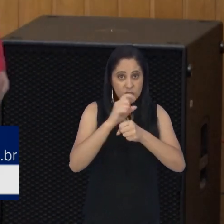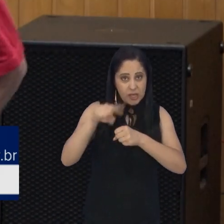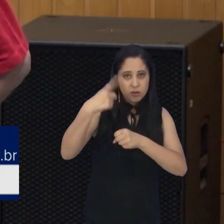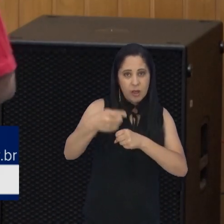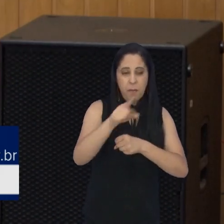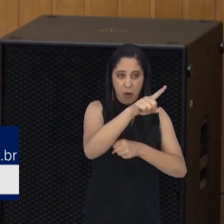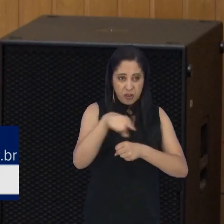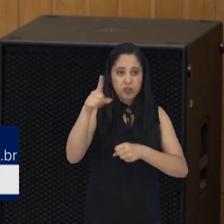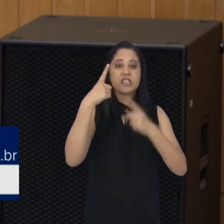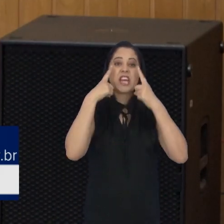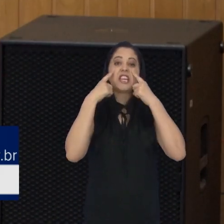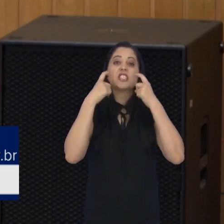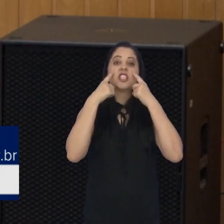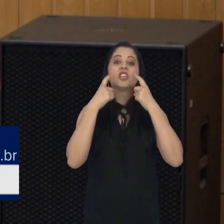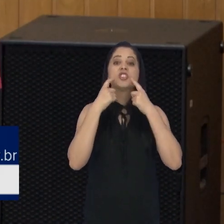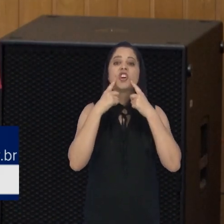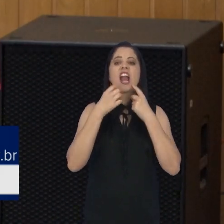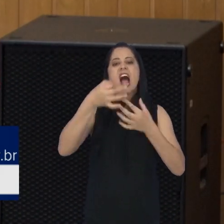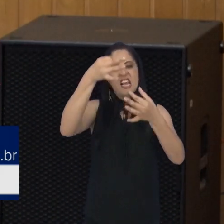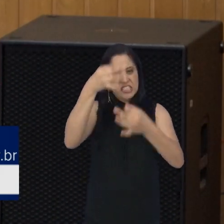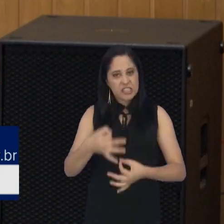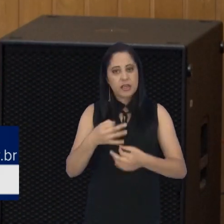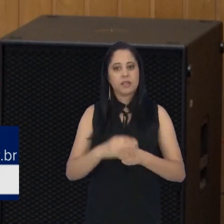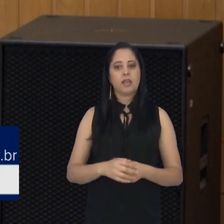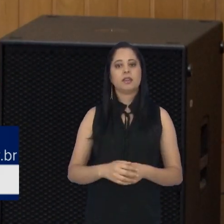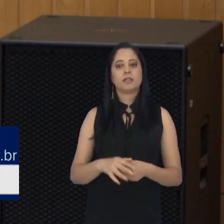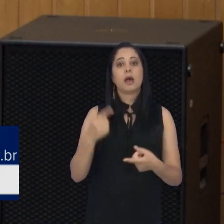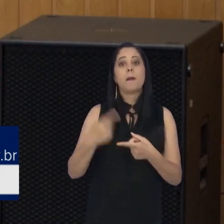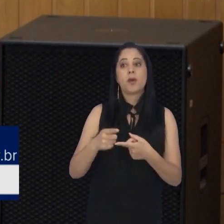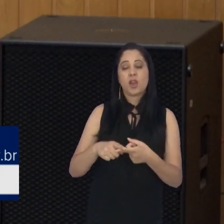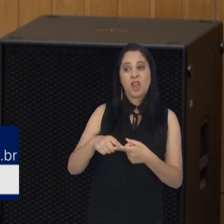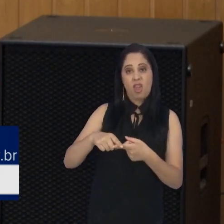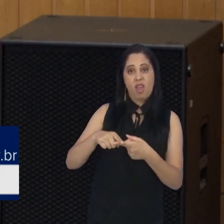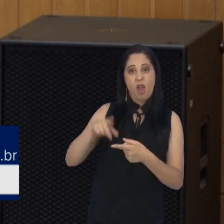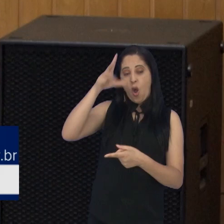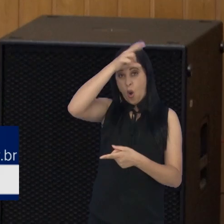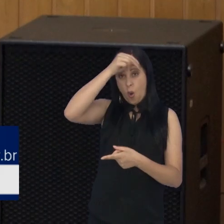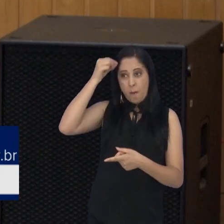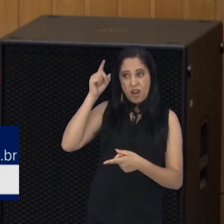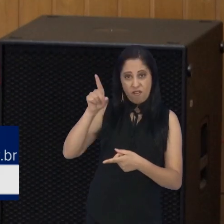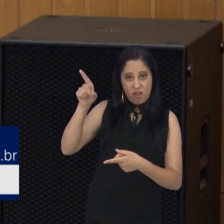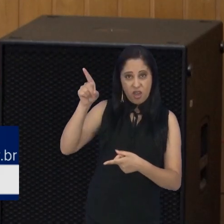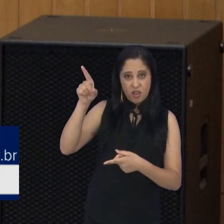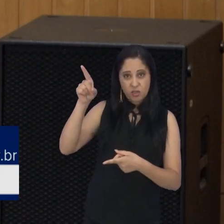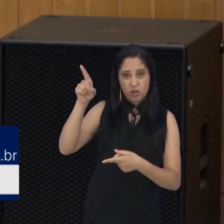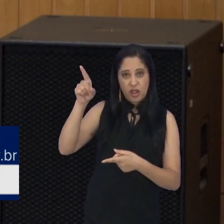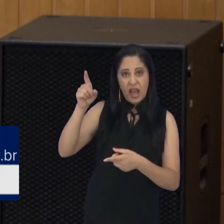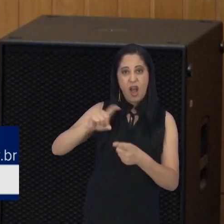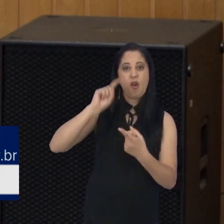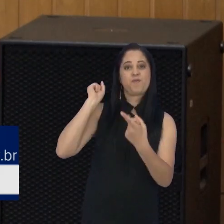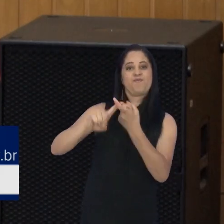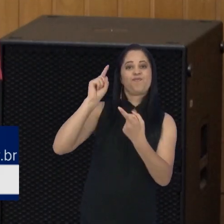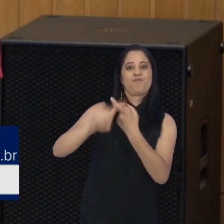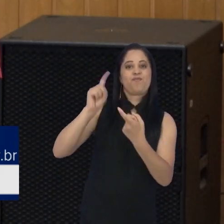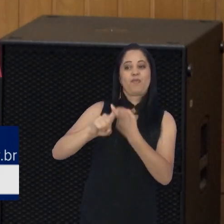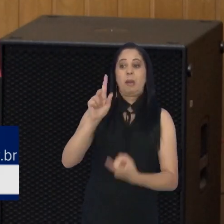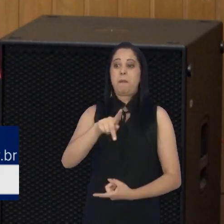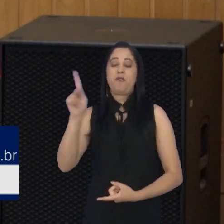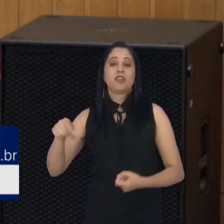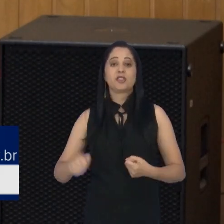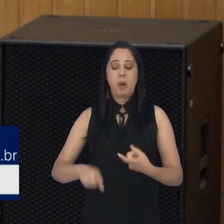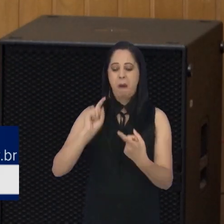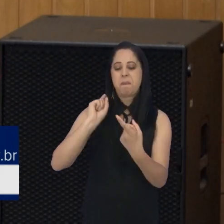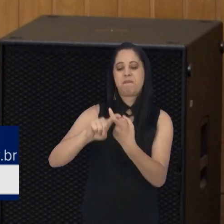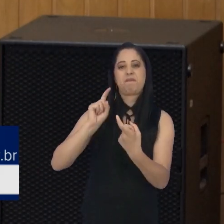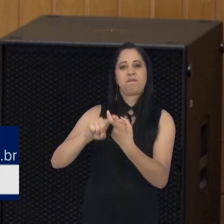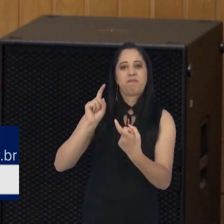chorar, pode ter certeza. Porque pisar na bola com o professor, com o servidor, com o pessoal da cultura, daqui a pouco com o transporte. A cidade está vendo, a